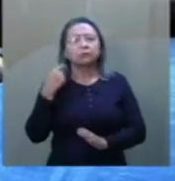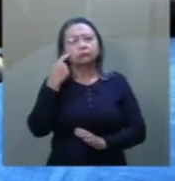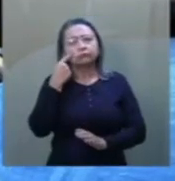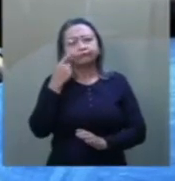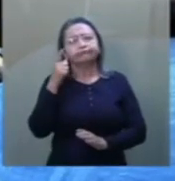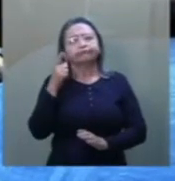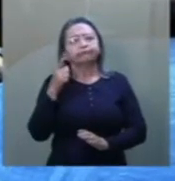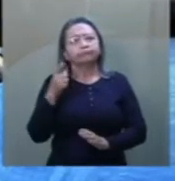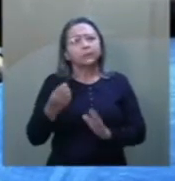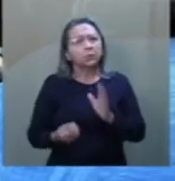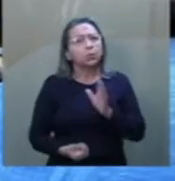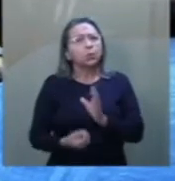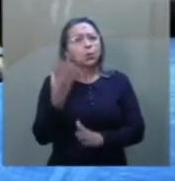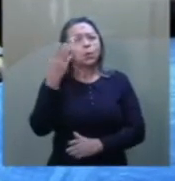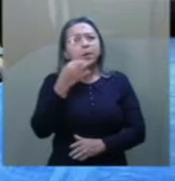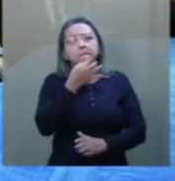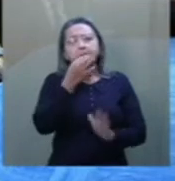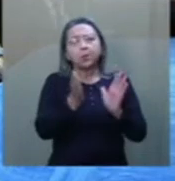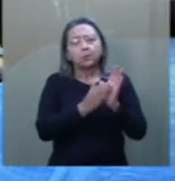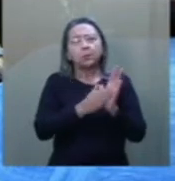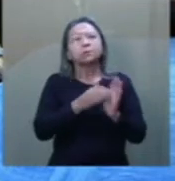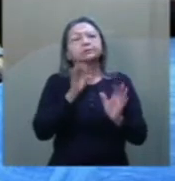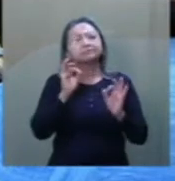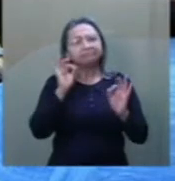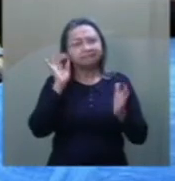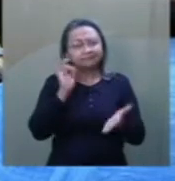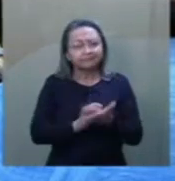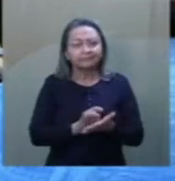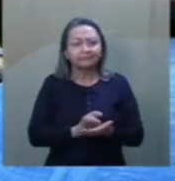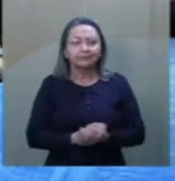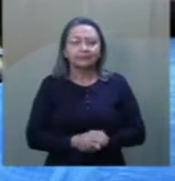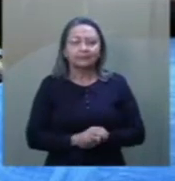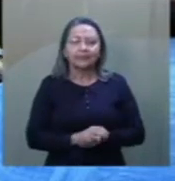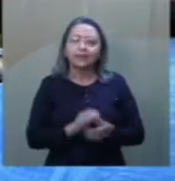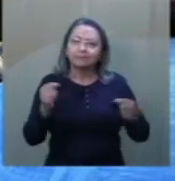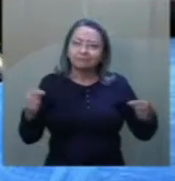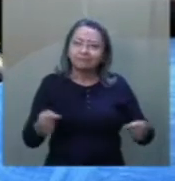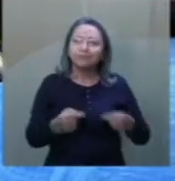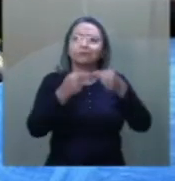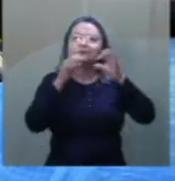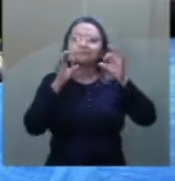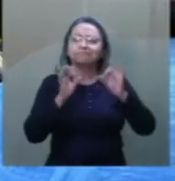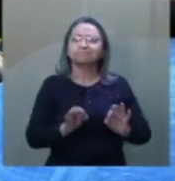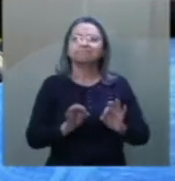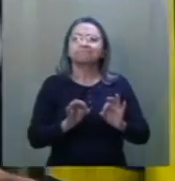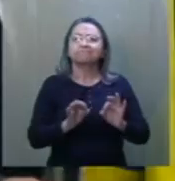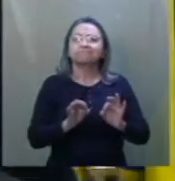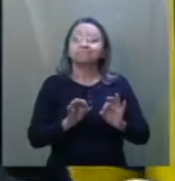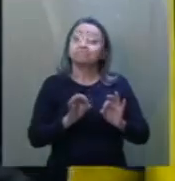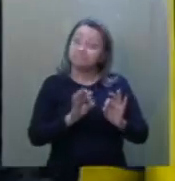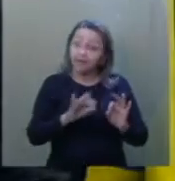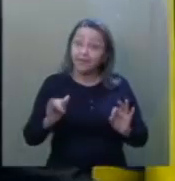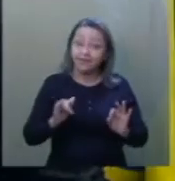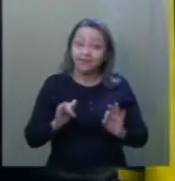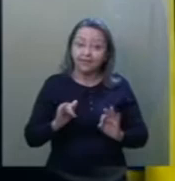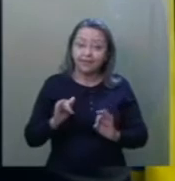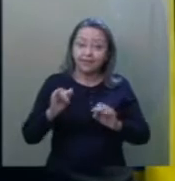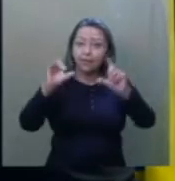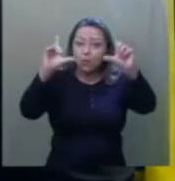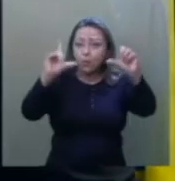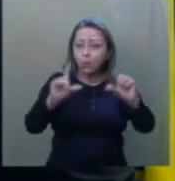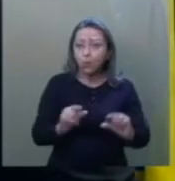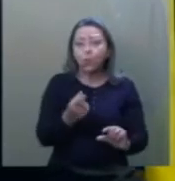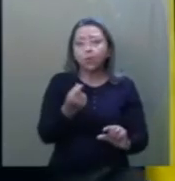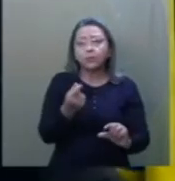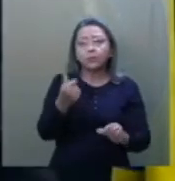uma proposta que efetivamente caminha no sentido de fazer baixar o preço dos